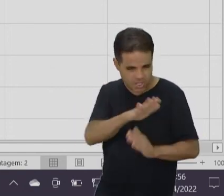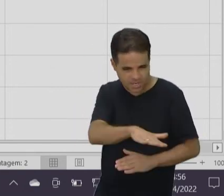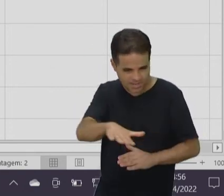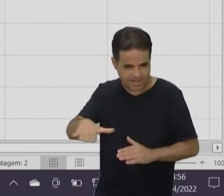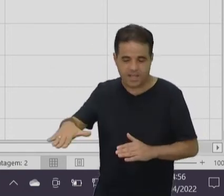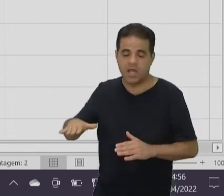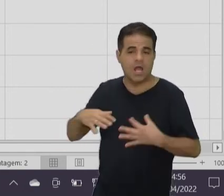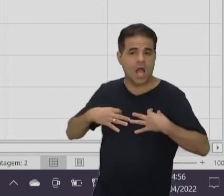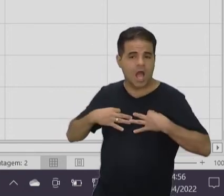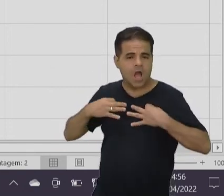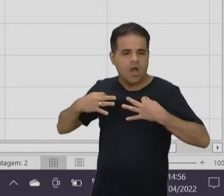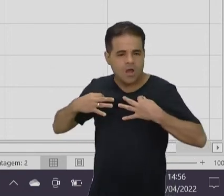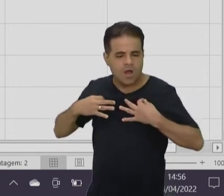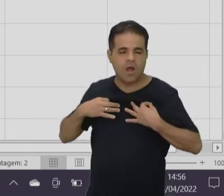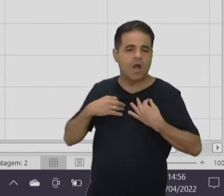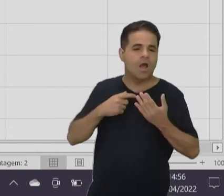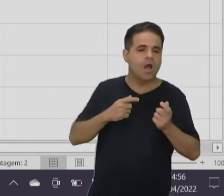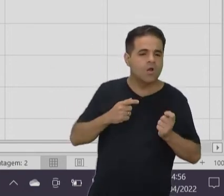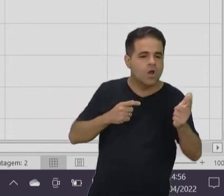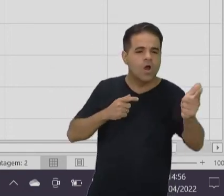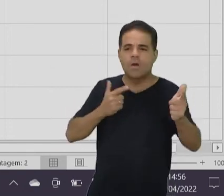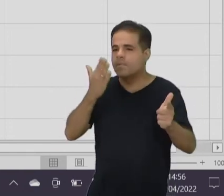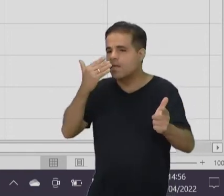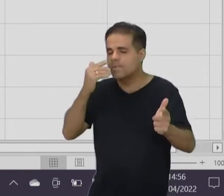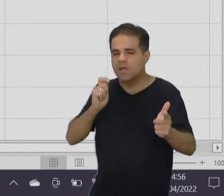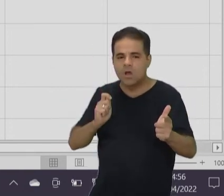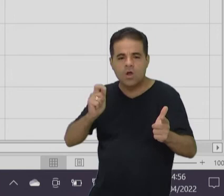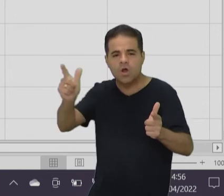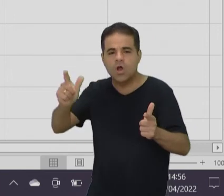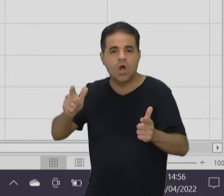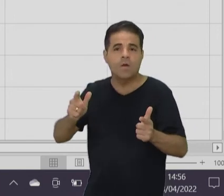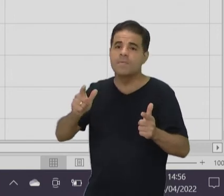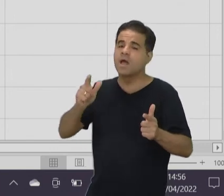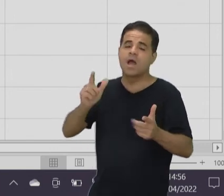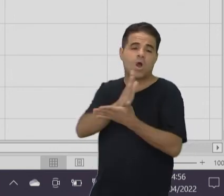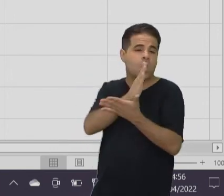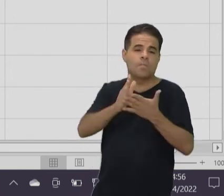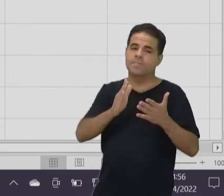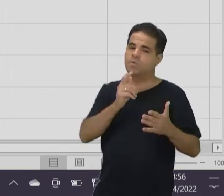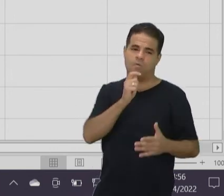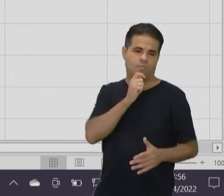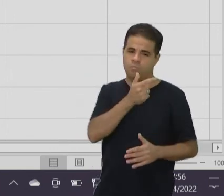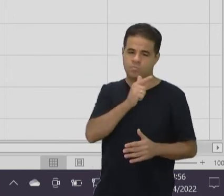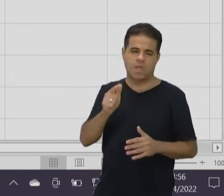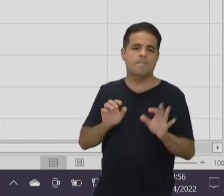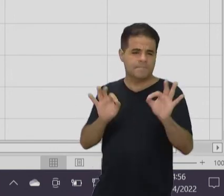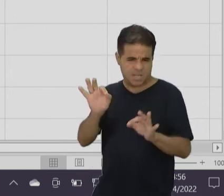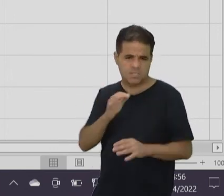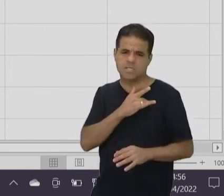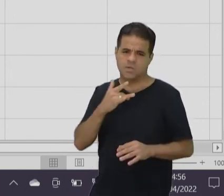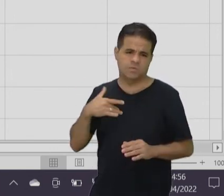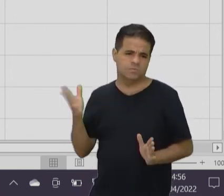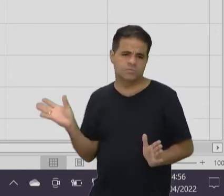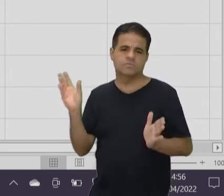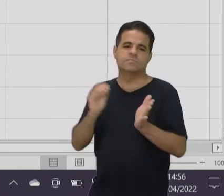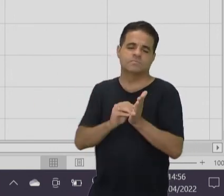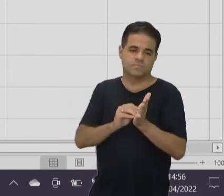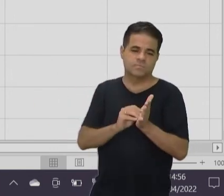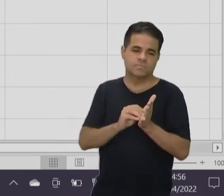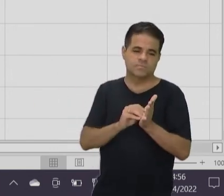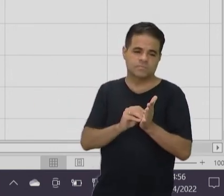gastando com roupa nisso, acaba gastando com alimentação, às vezes não é toda creche que tem. Tá, Sim. plano de saúde pode colocar acho que